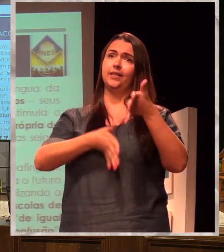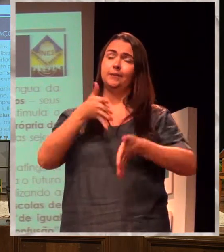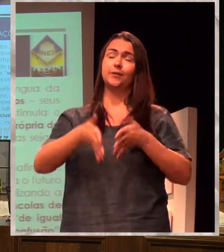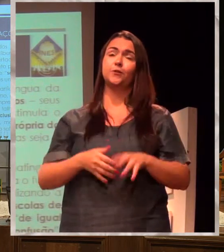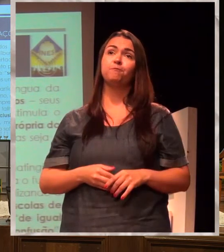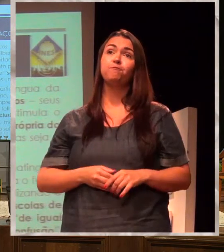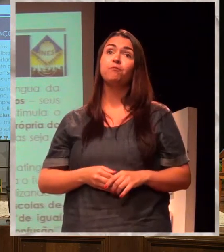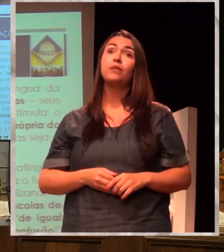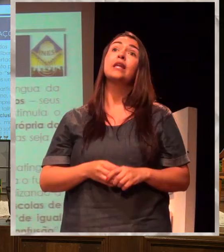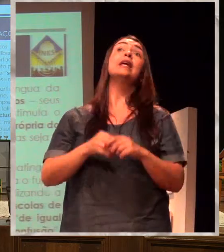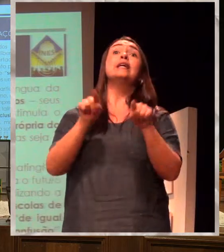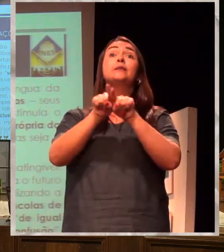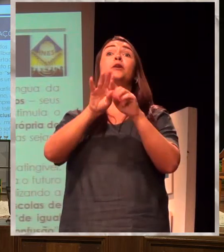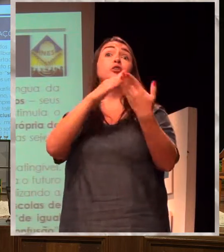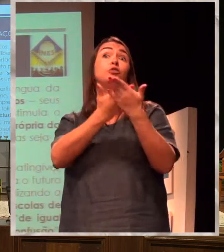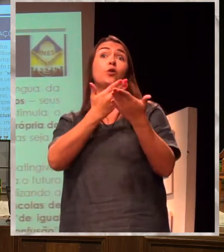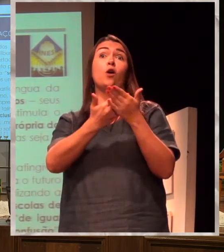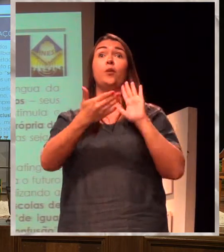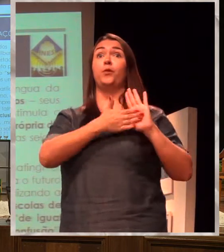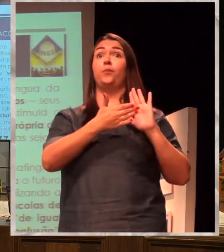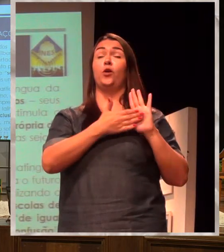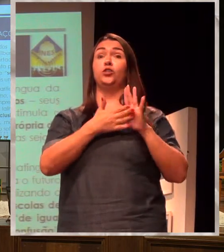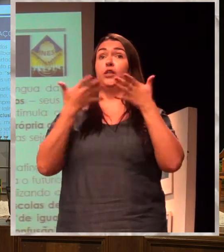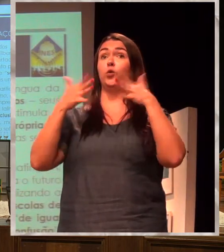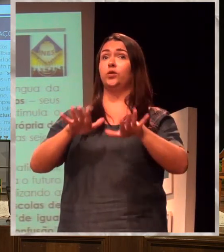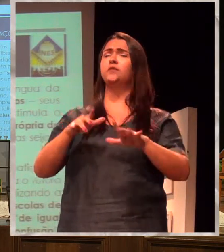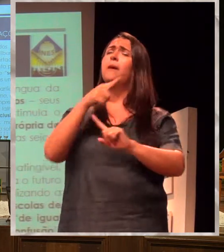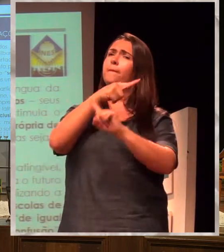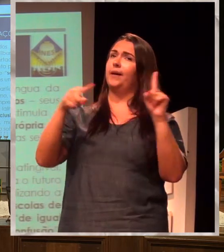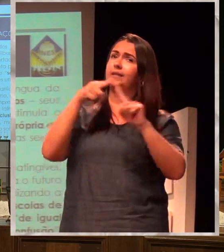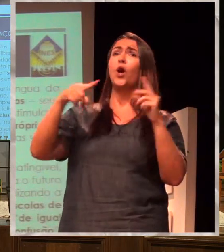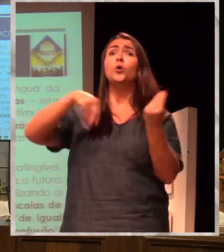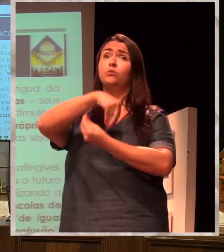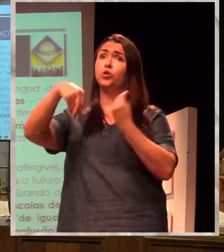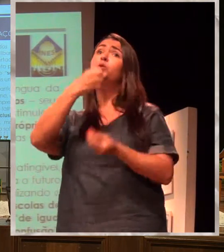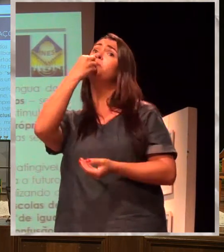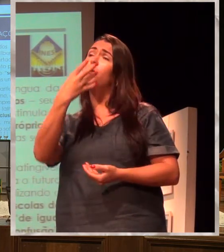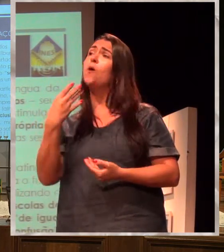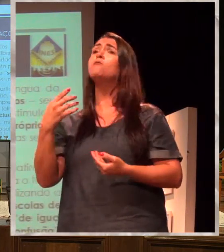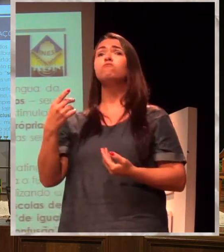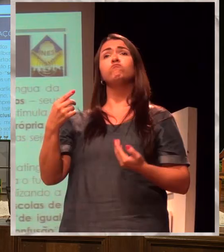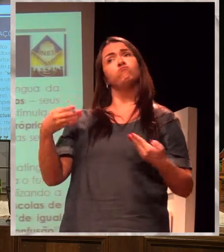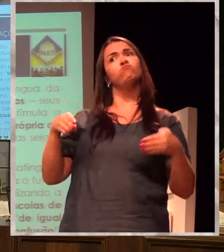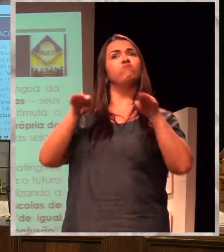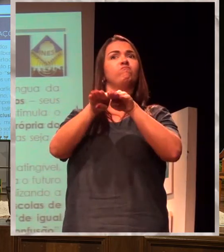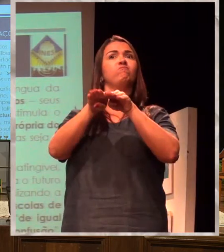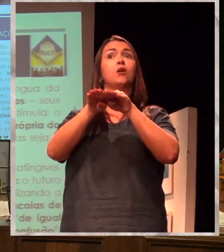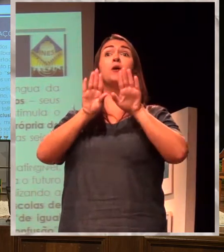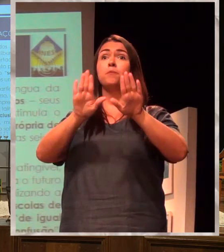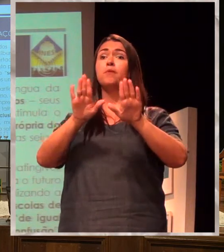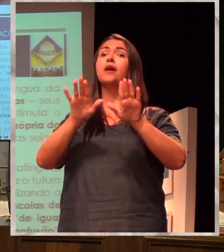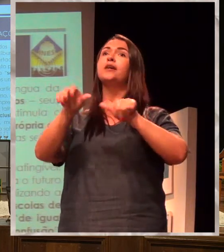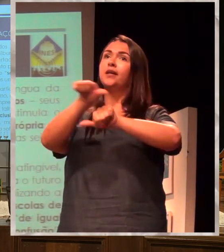E com as escolas de proposta inclusiva, parcialmente, pois a mistura pode ser boa, de igual para igual, mas também